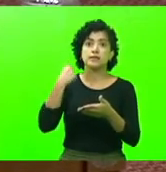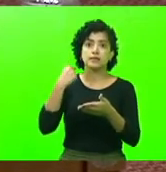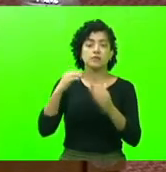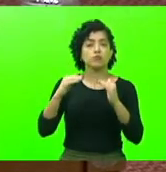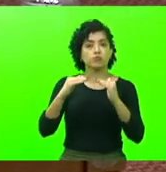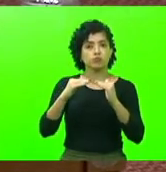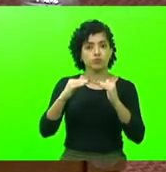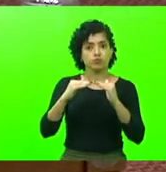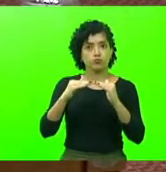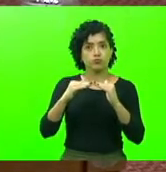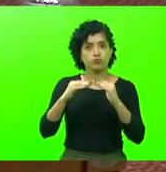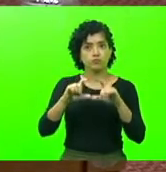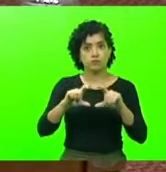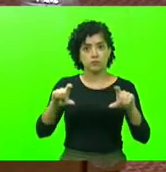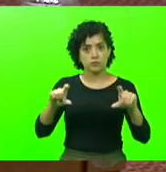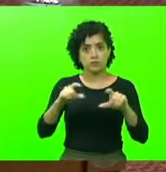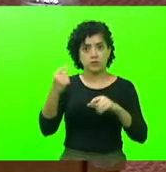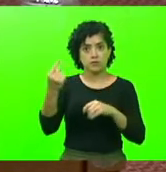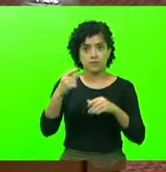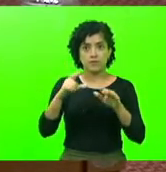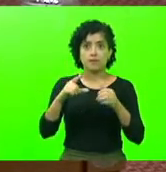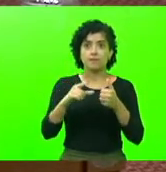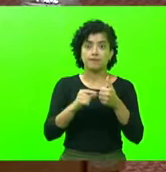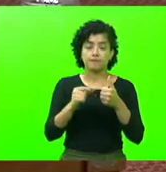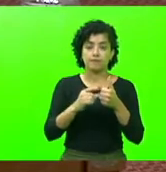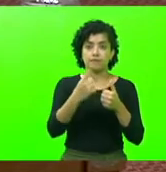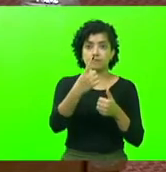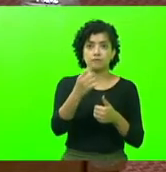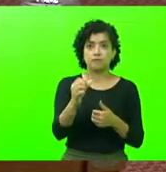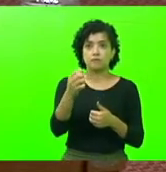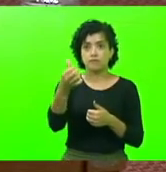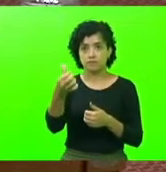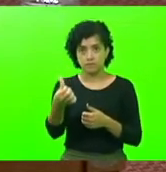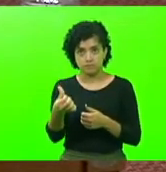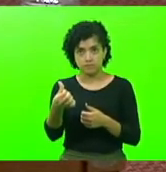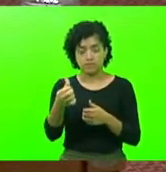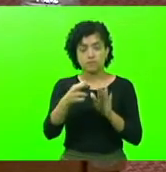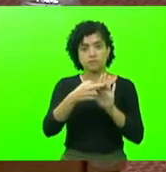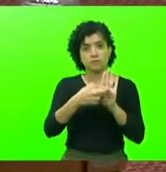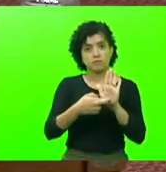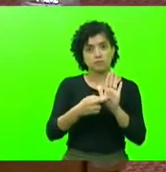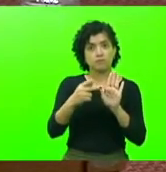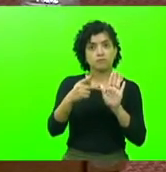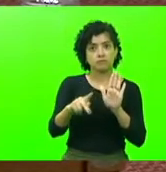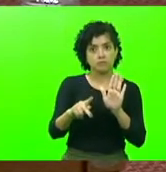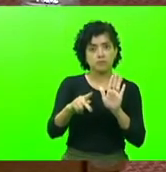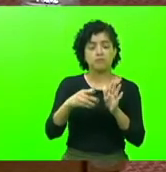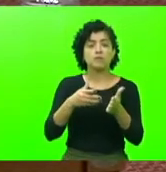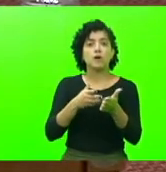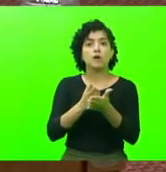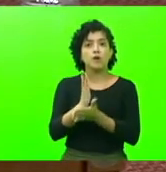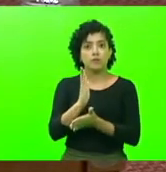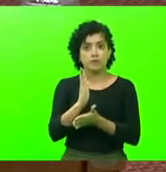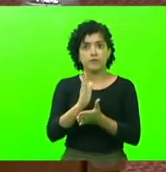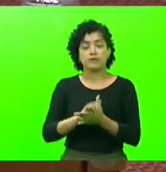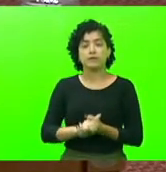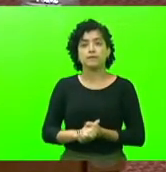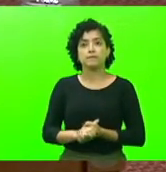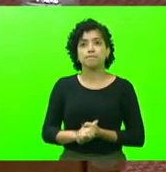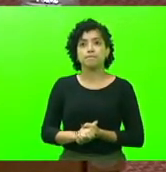em consonância com o parágrafo 1º do artigo 106 do regimento interno, o senhor presidente deu-a por